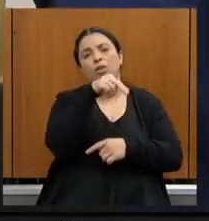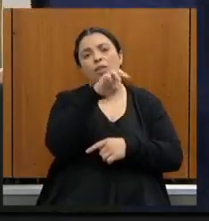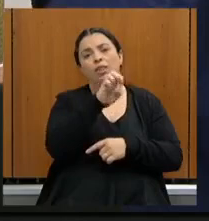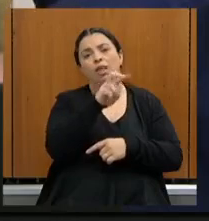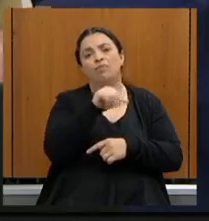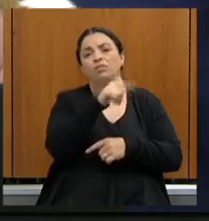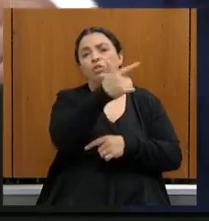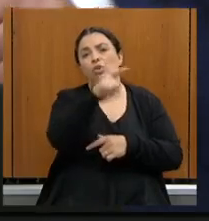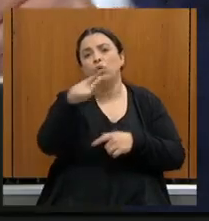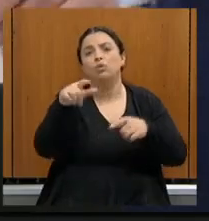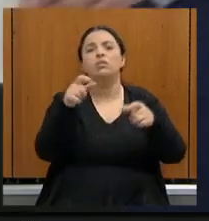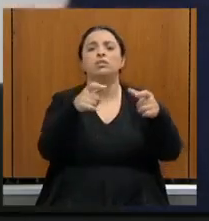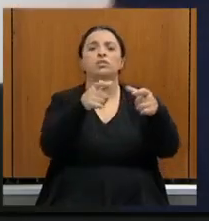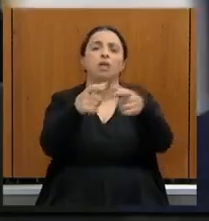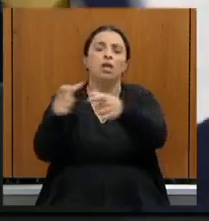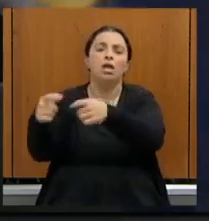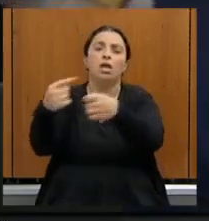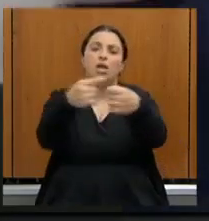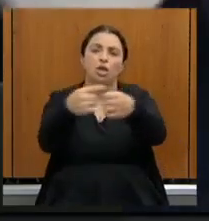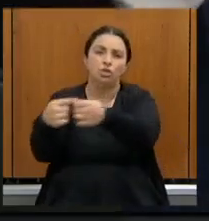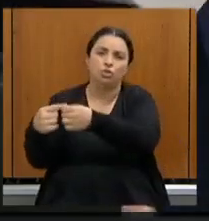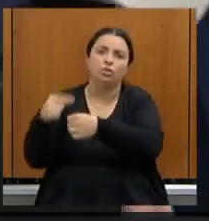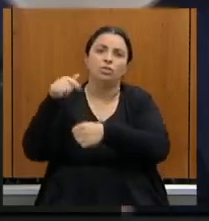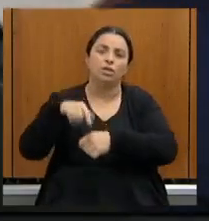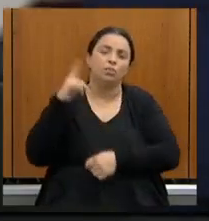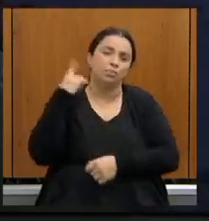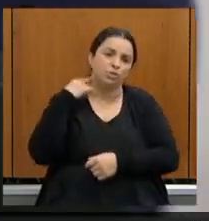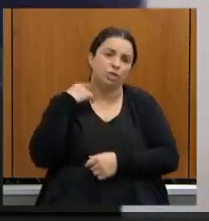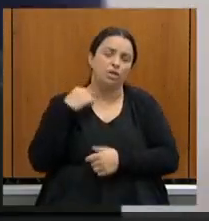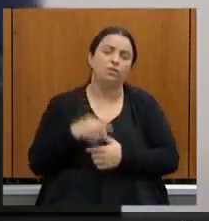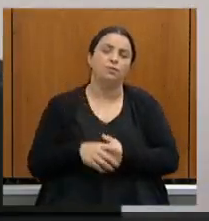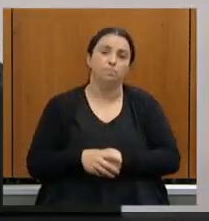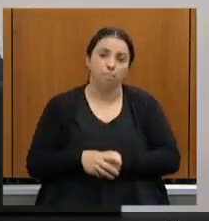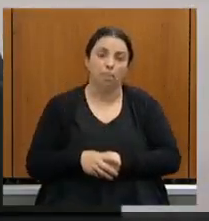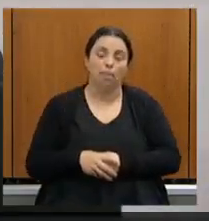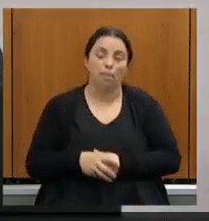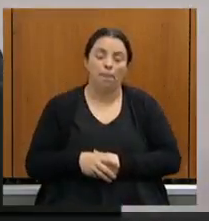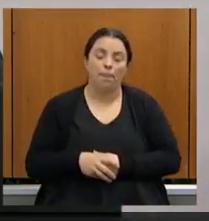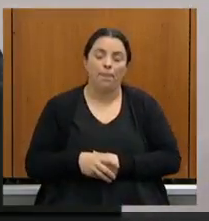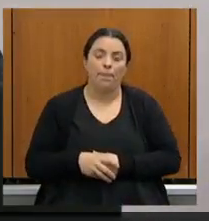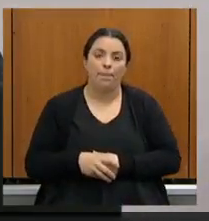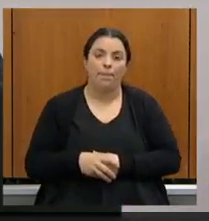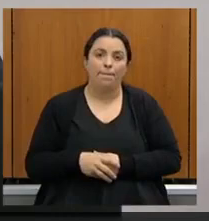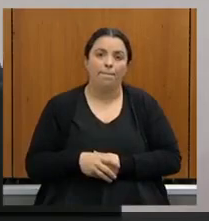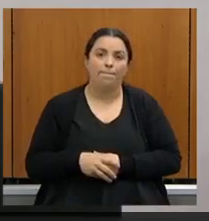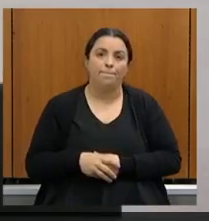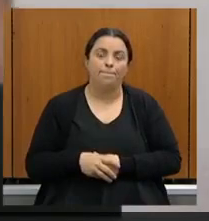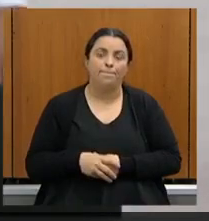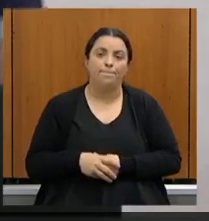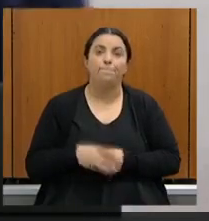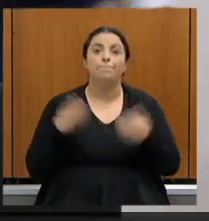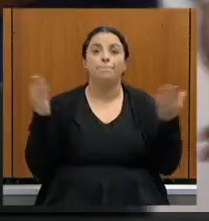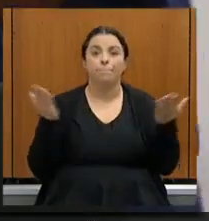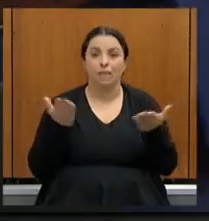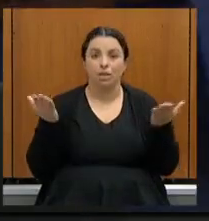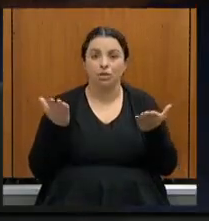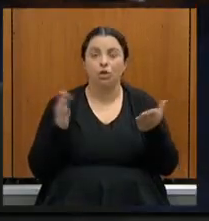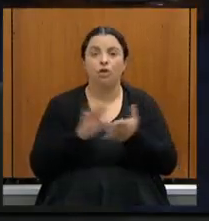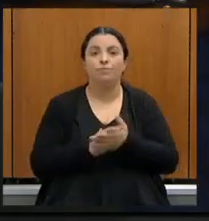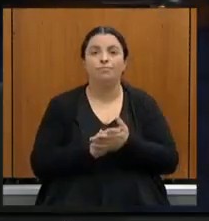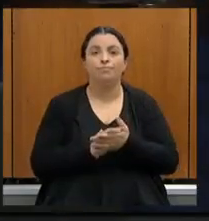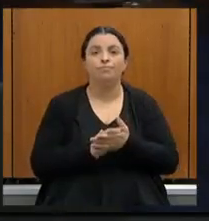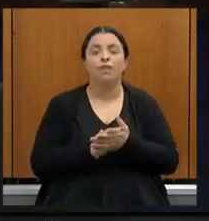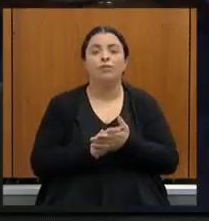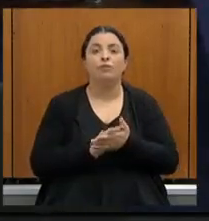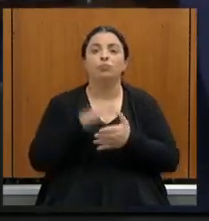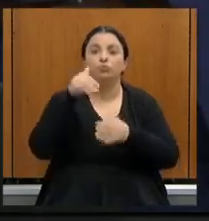esse já foi lido então neste momento vamos apreciar